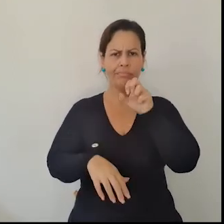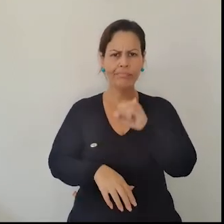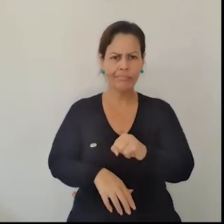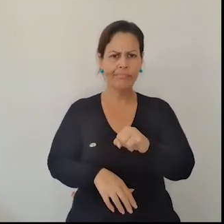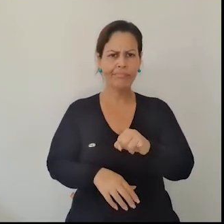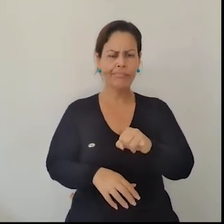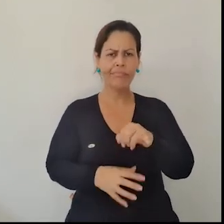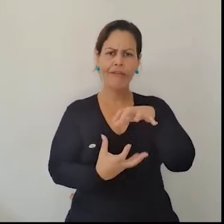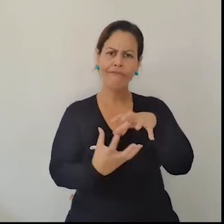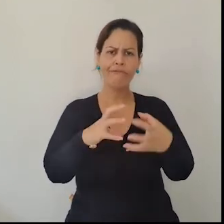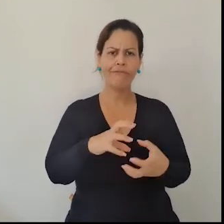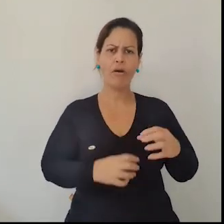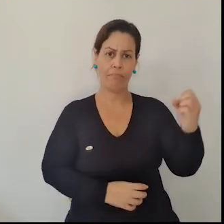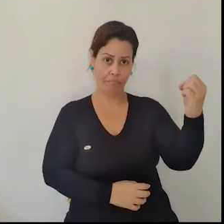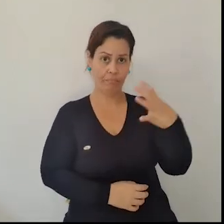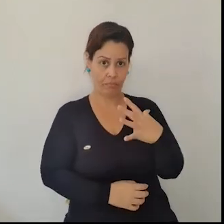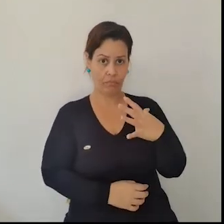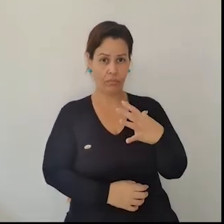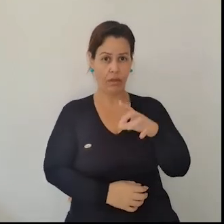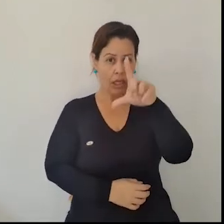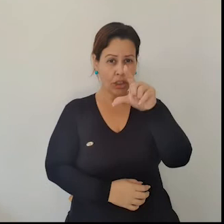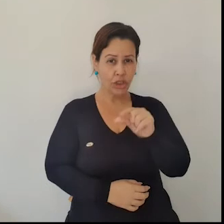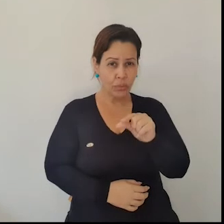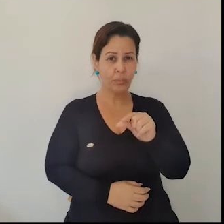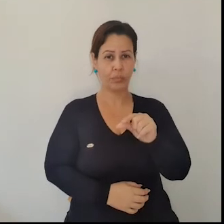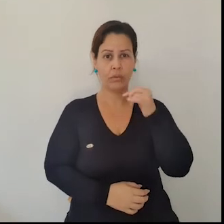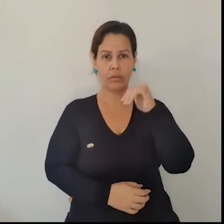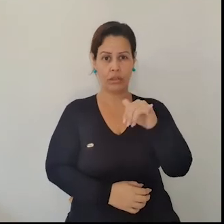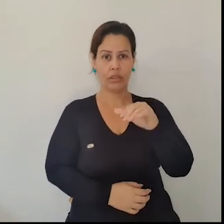luz, diminuindo sua energia cinética e,